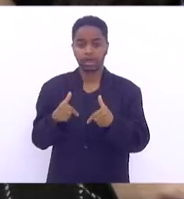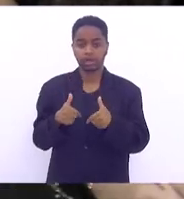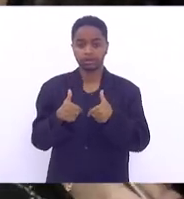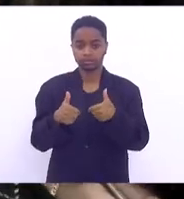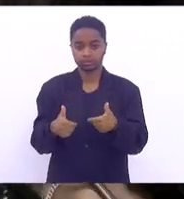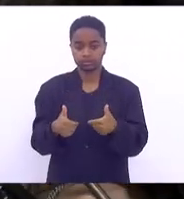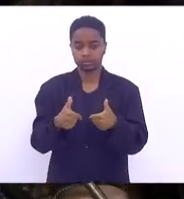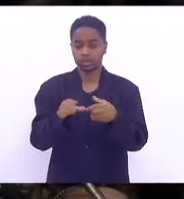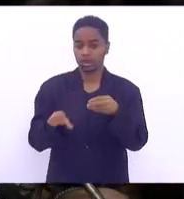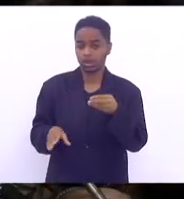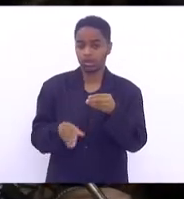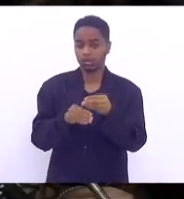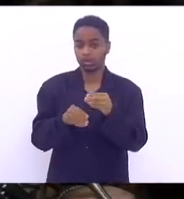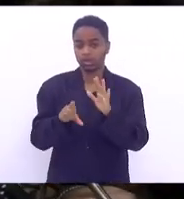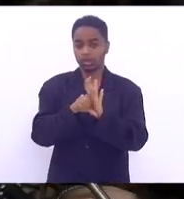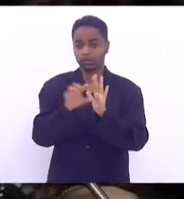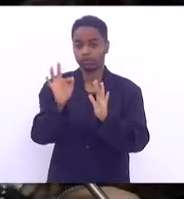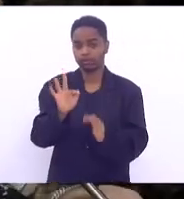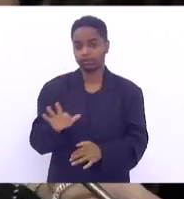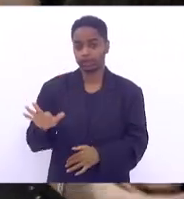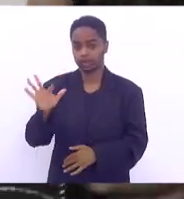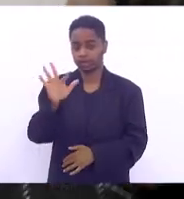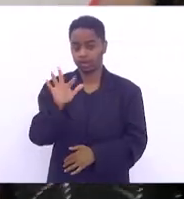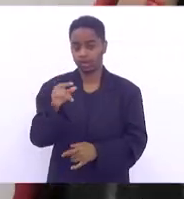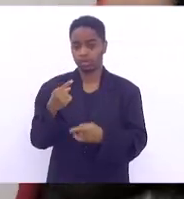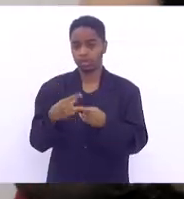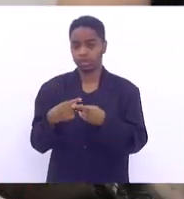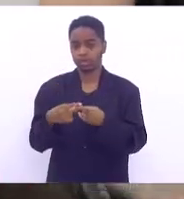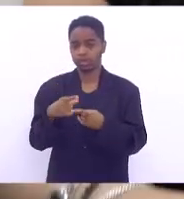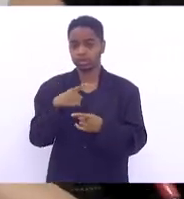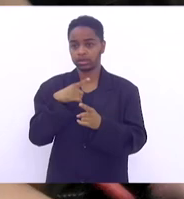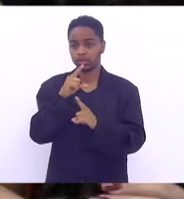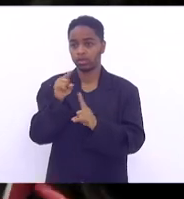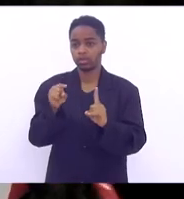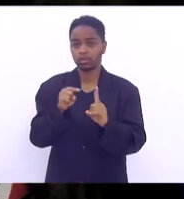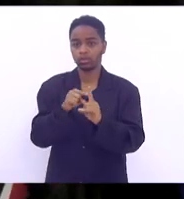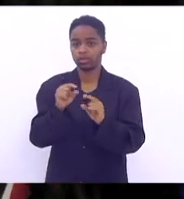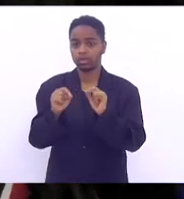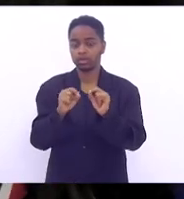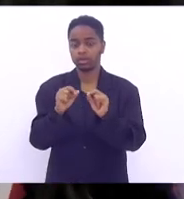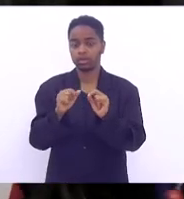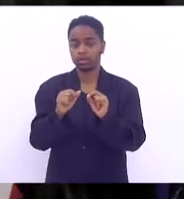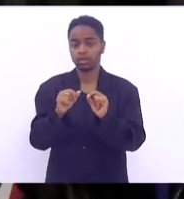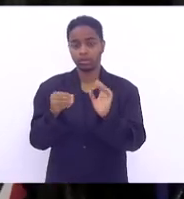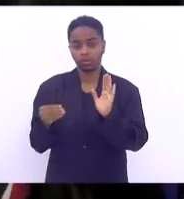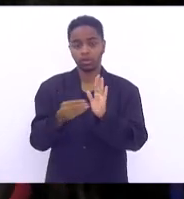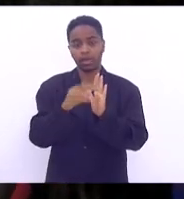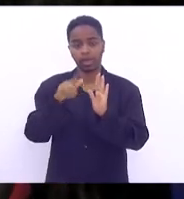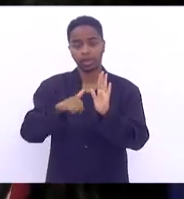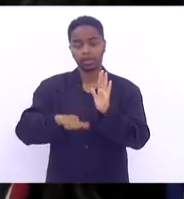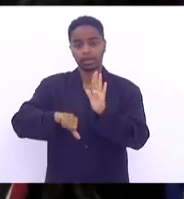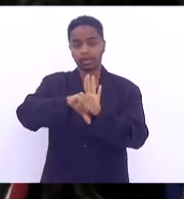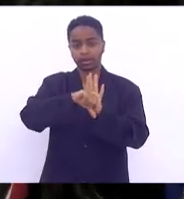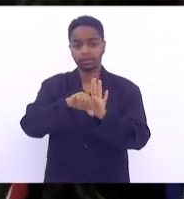iniciativa complementar a uma lei federal que tem um objetivo de criminalizar, né,